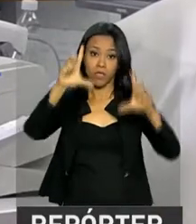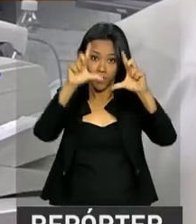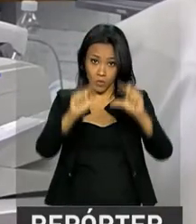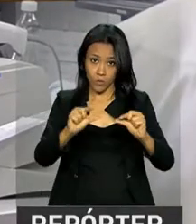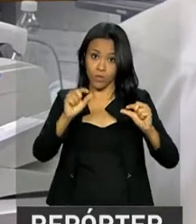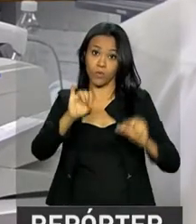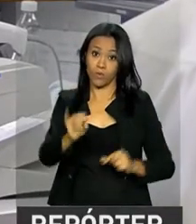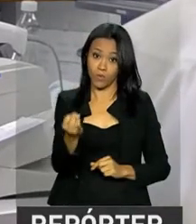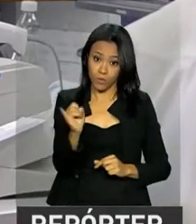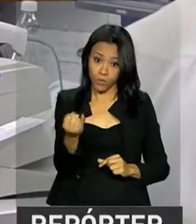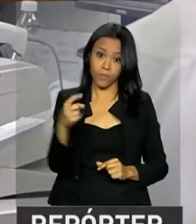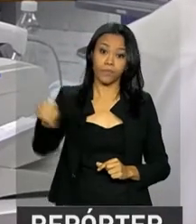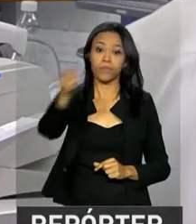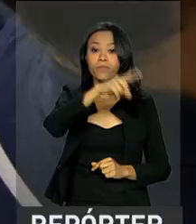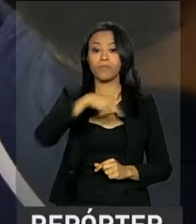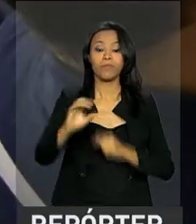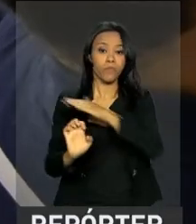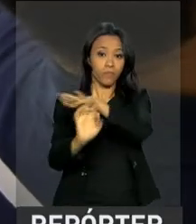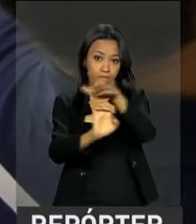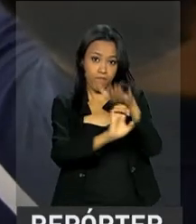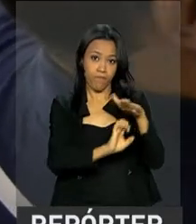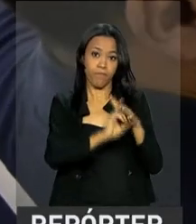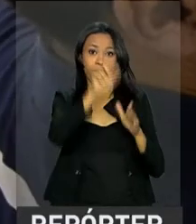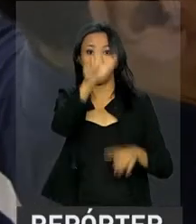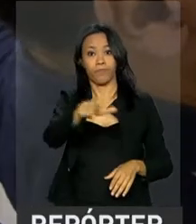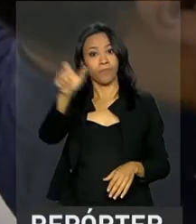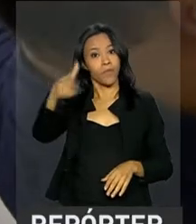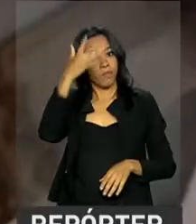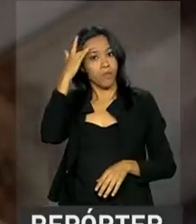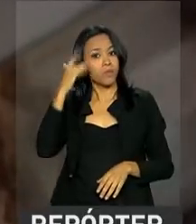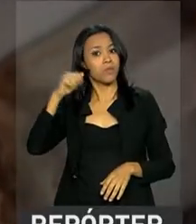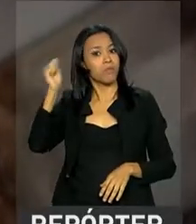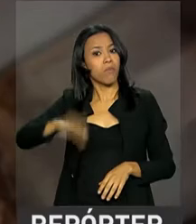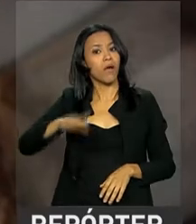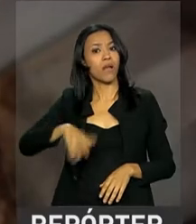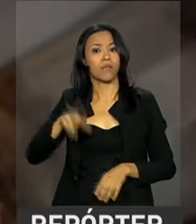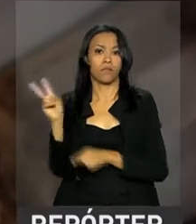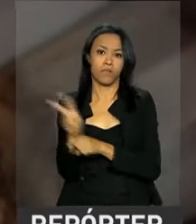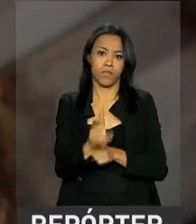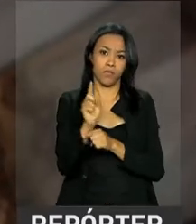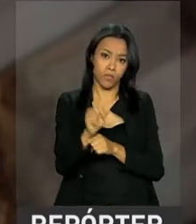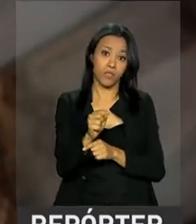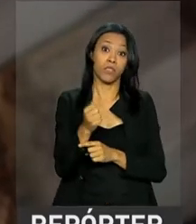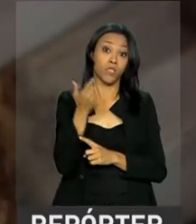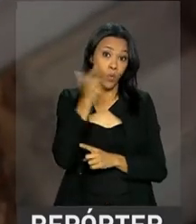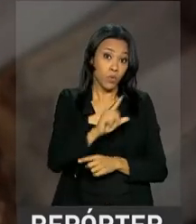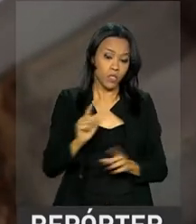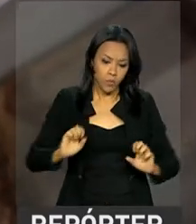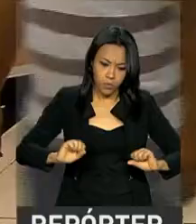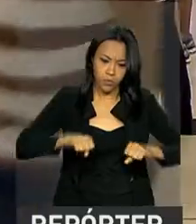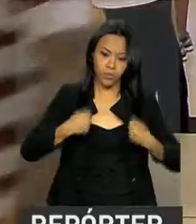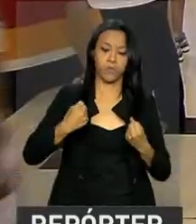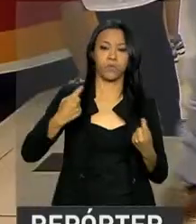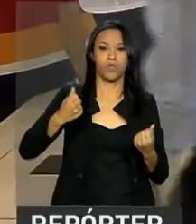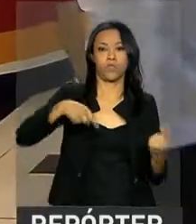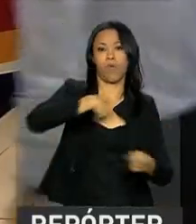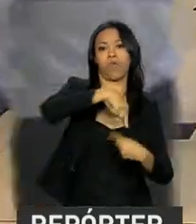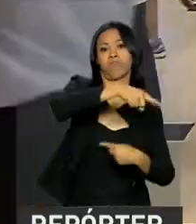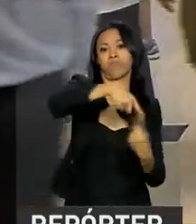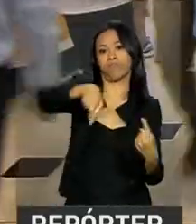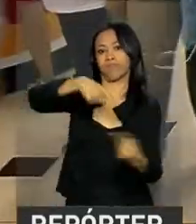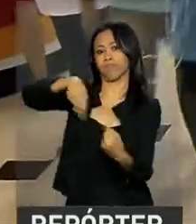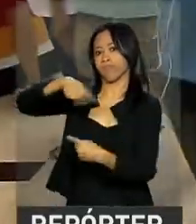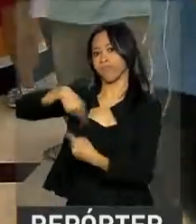para empresas e pessoas físicas. Crédito mais barato, que ajuda a movimentar a roda de uma economia que vem